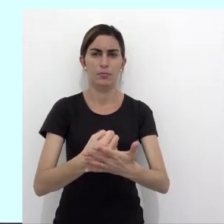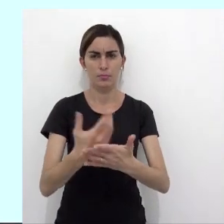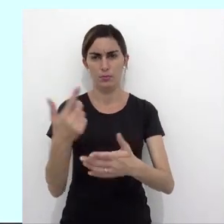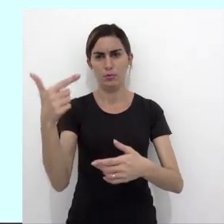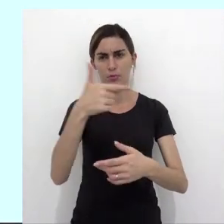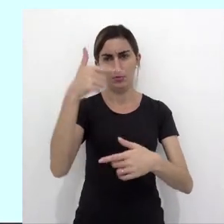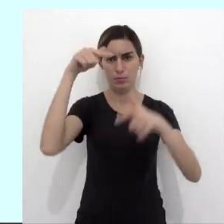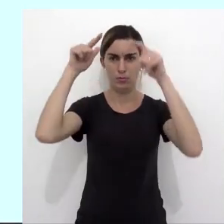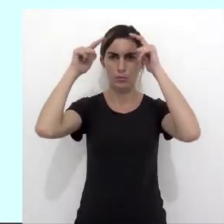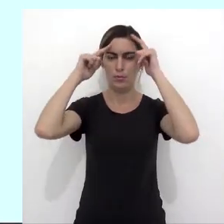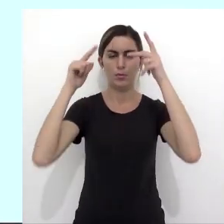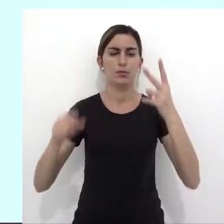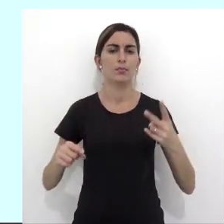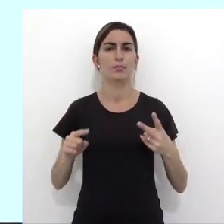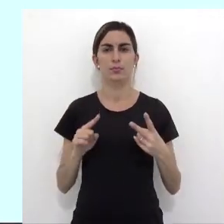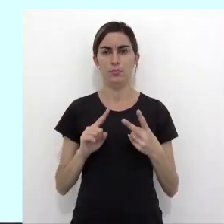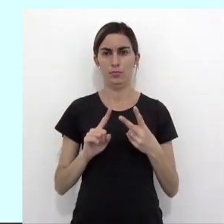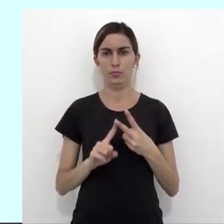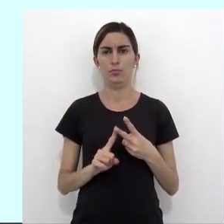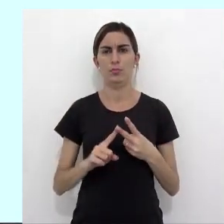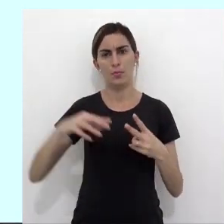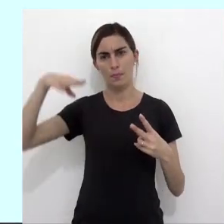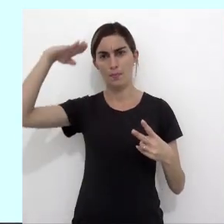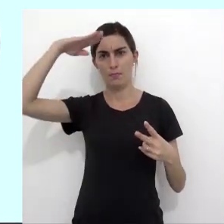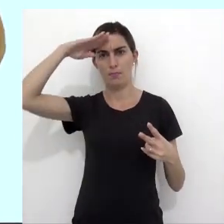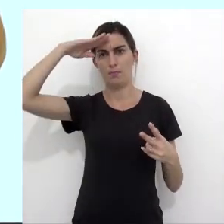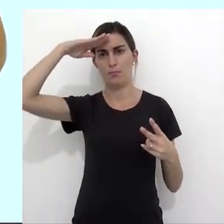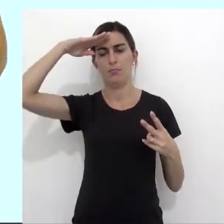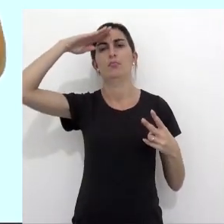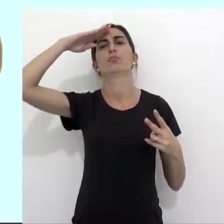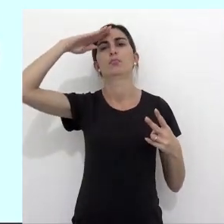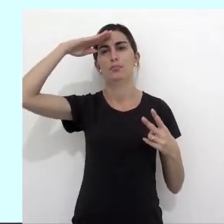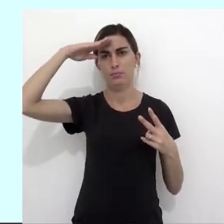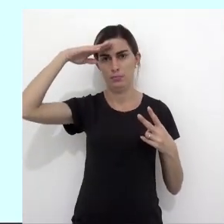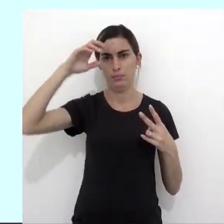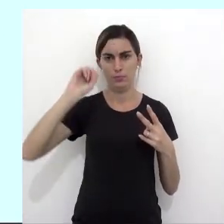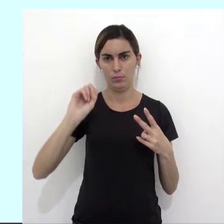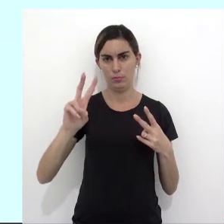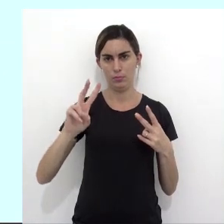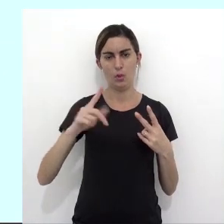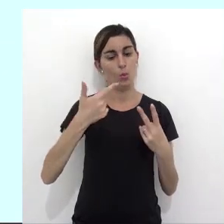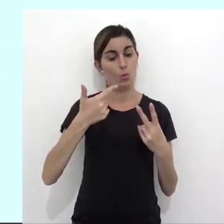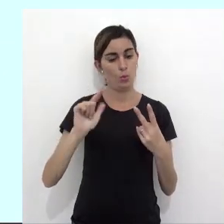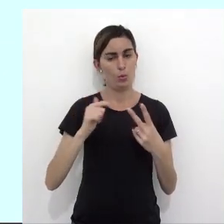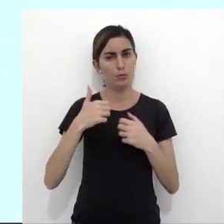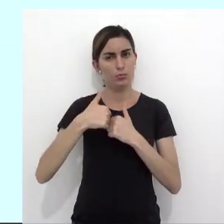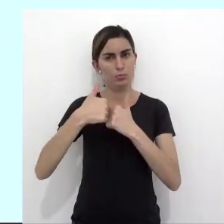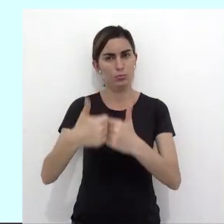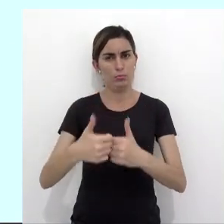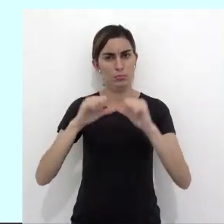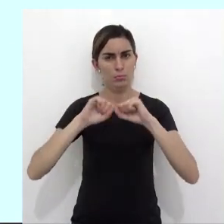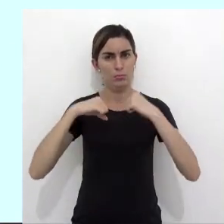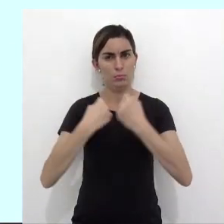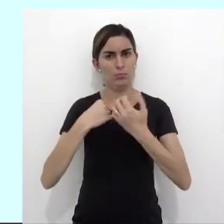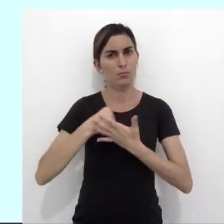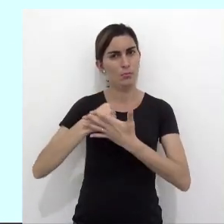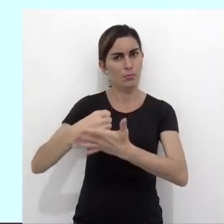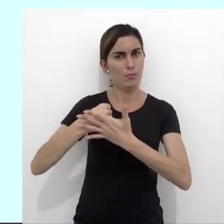Reinado. Os militares, okay, era um outro segmento social que apoiava o Segundo